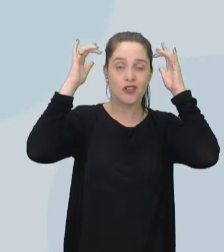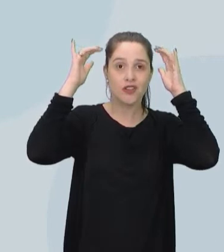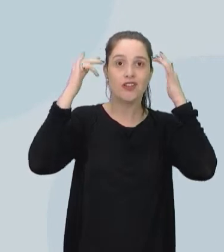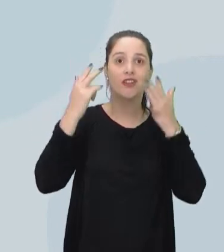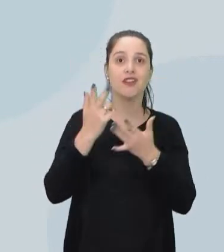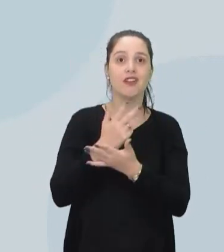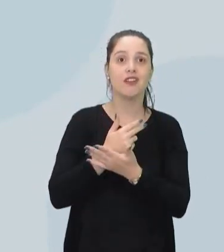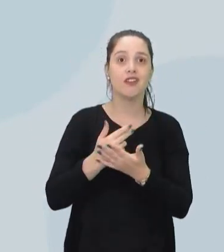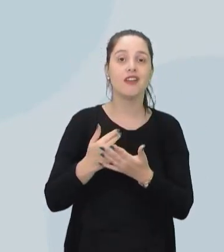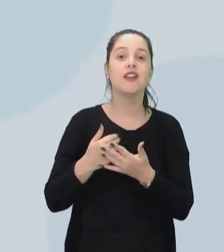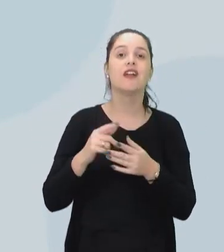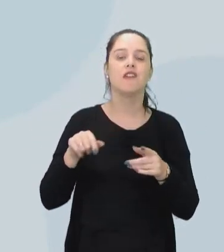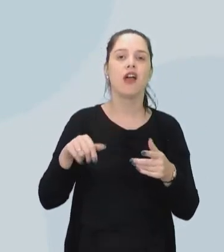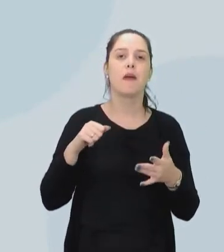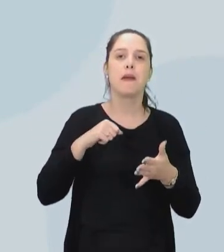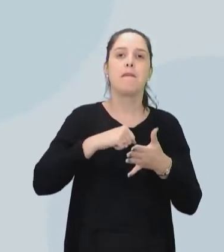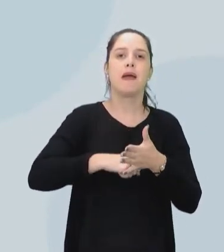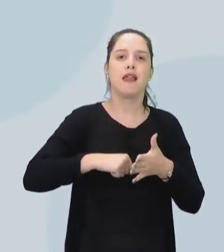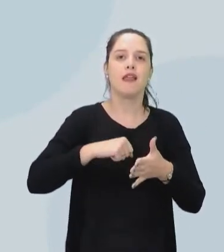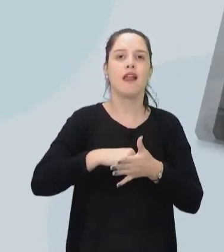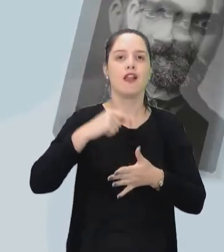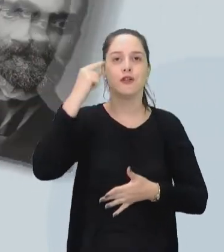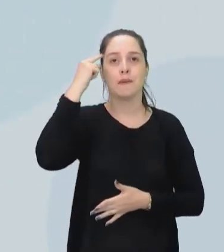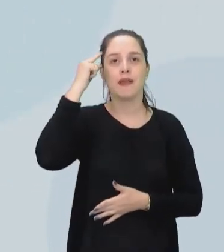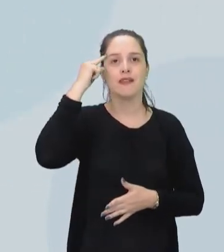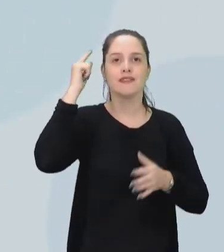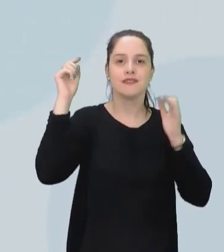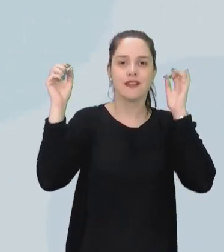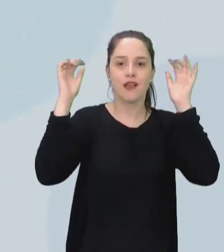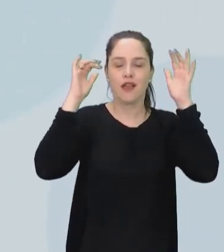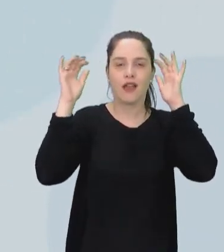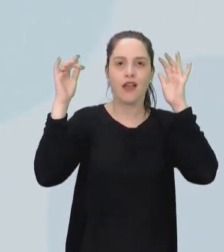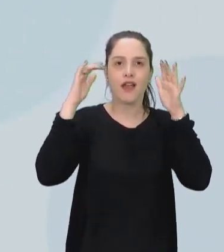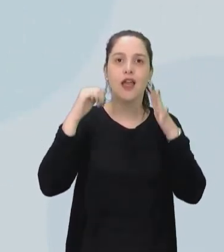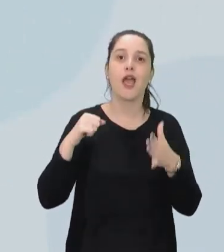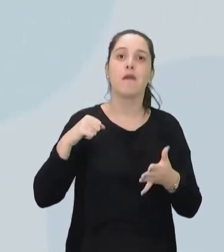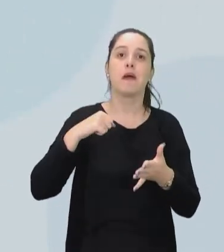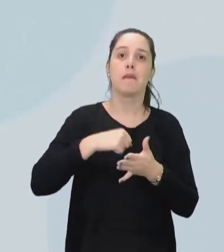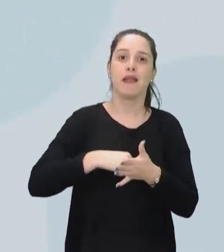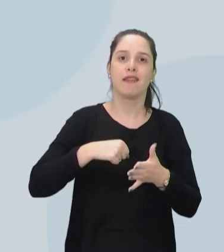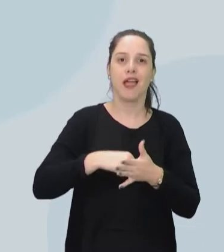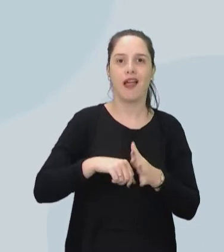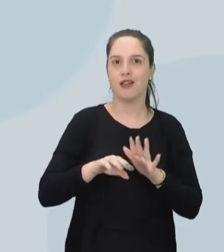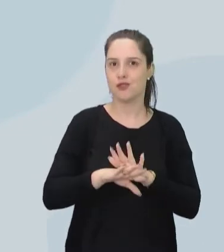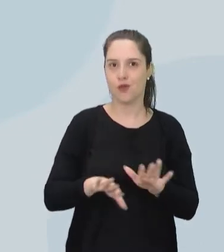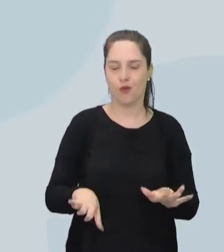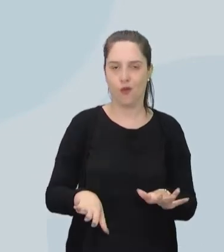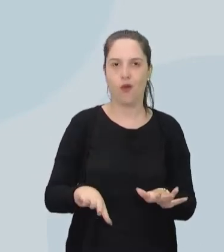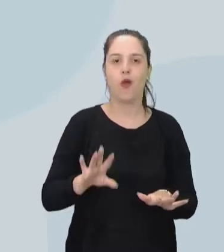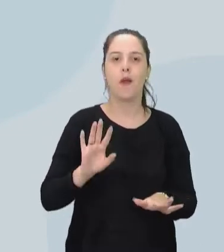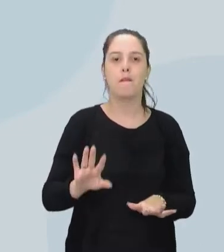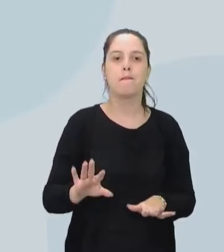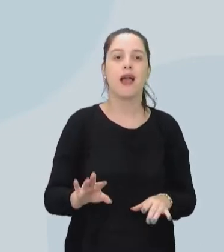porque a gente vai fazer uma batalha de pensamentos, uma batalha de pensadores. Frederick Hexel de um lado e